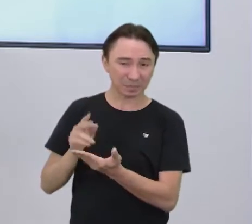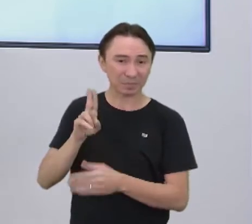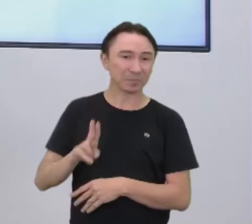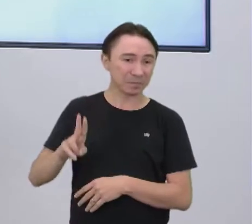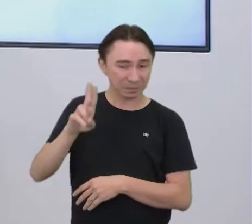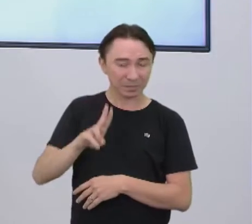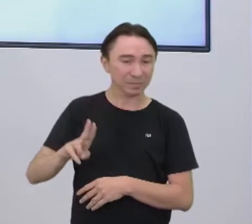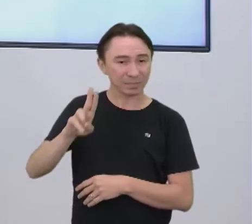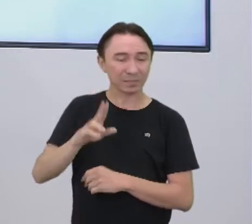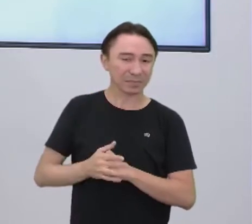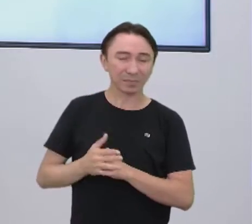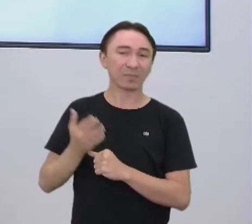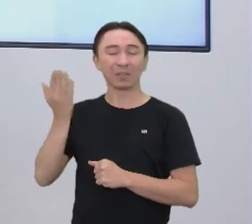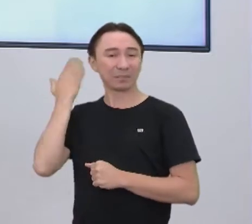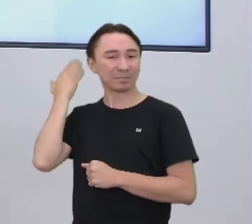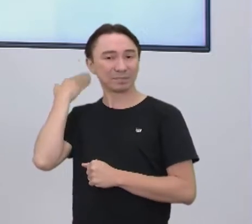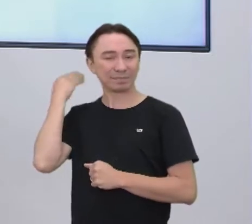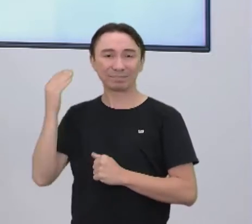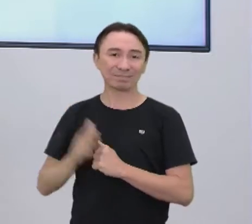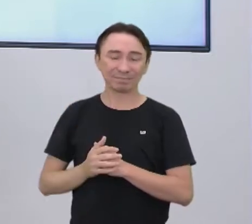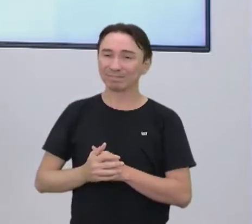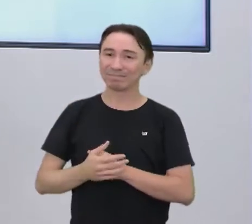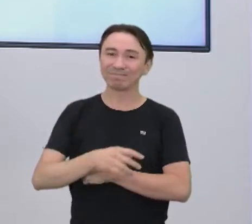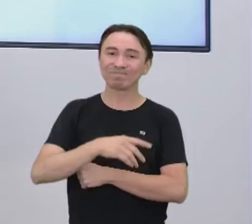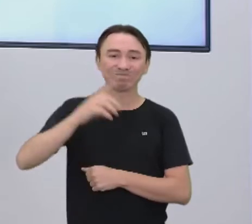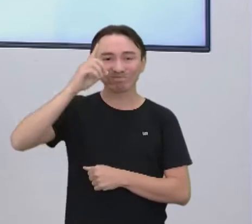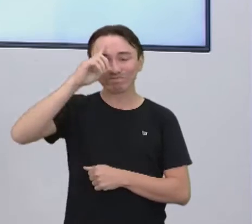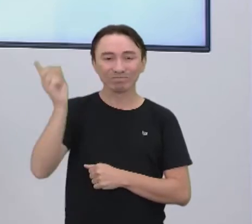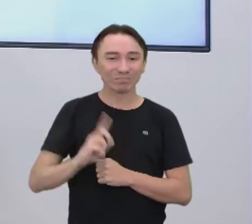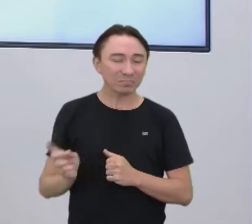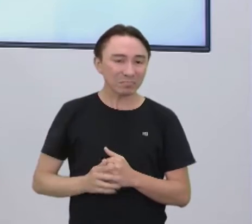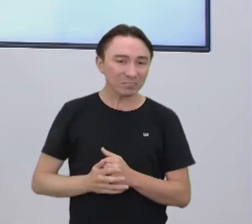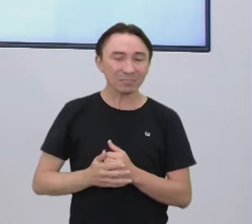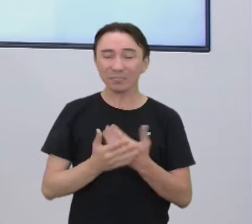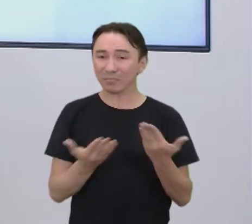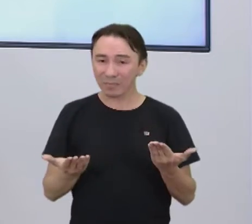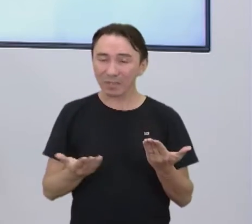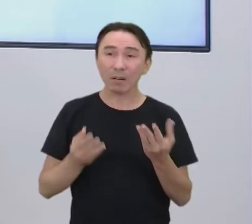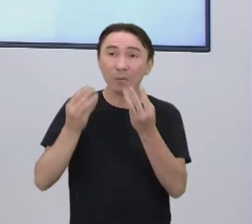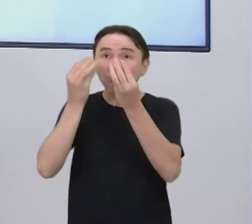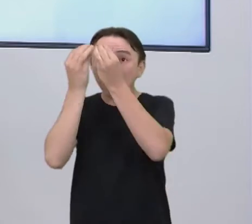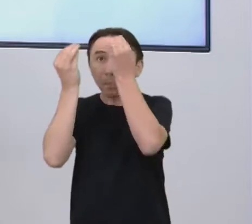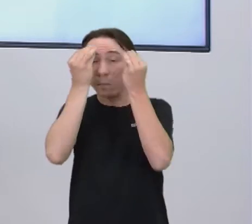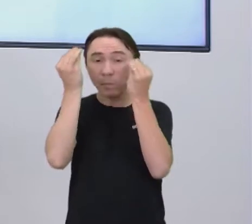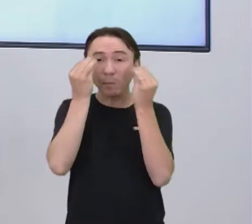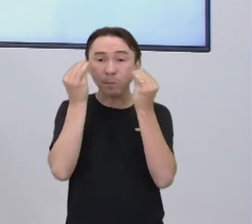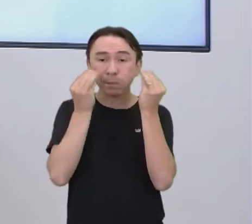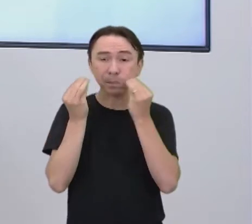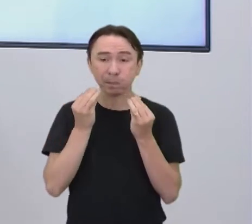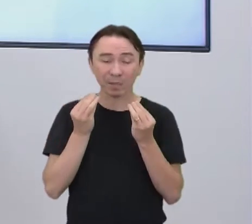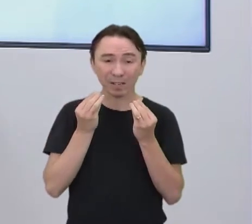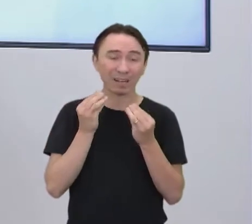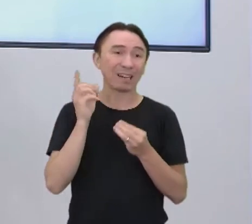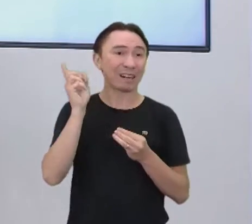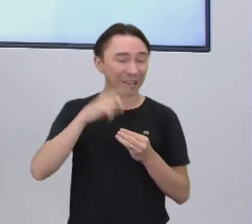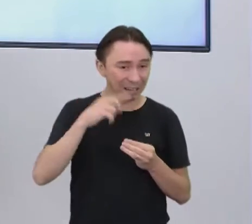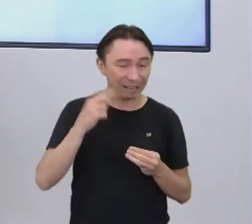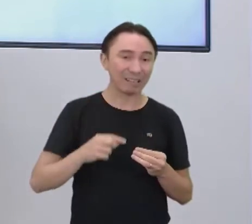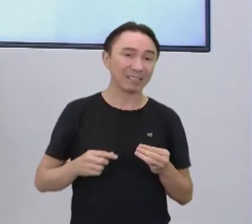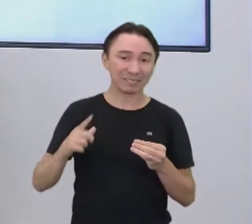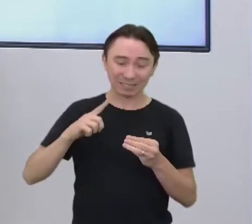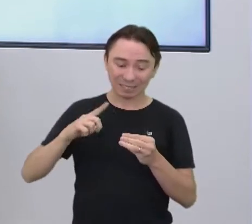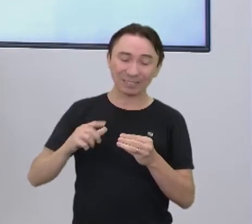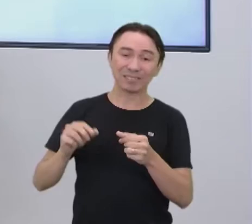naquela época ninguém sabia sobre essas coisas, e a boa parte da maquiagem delas era feita com chumbo. E chumbo